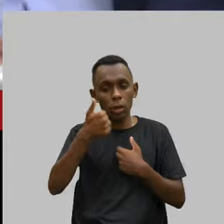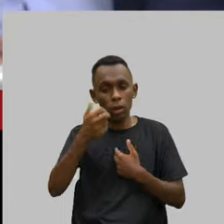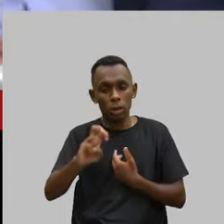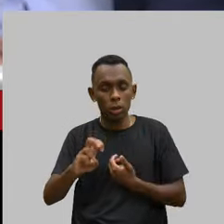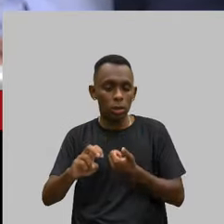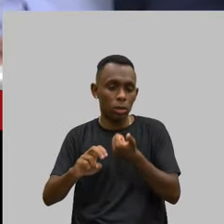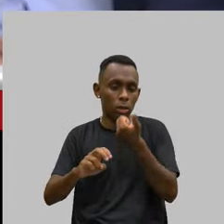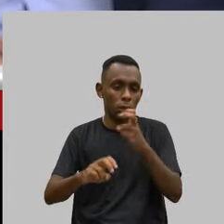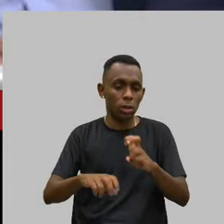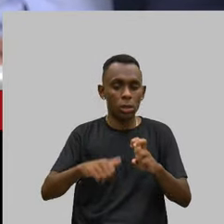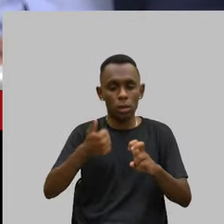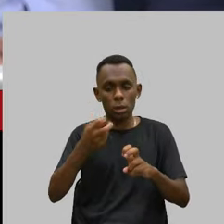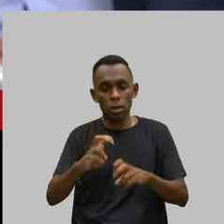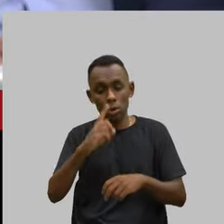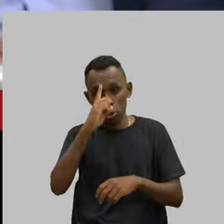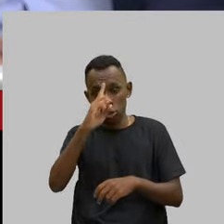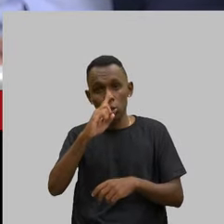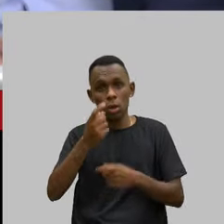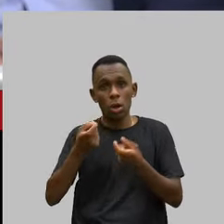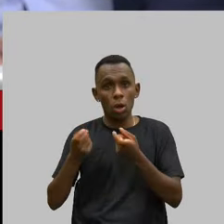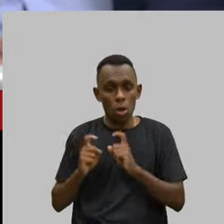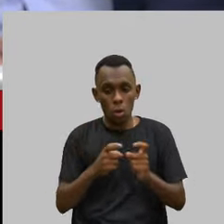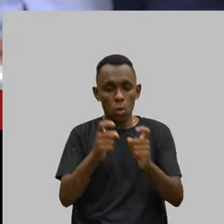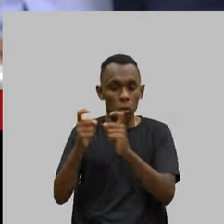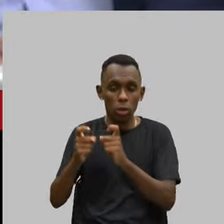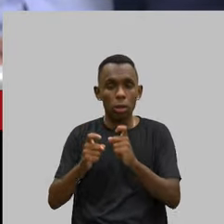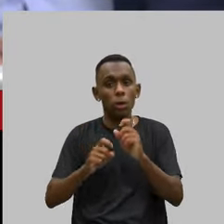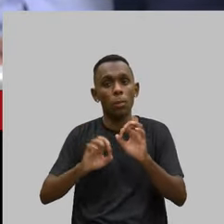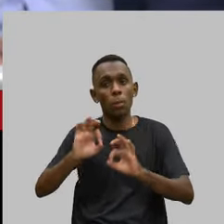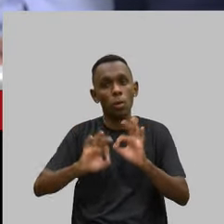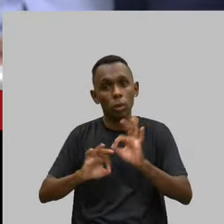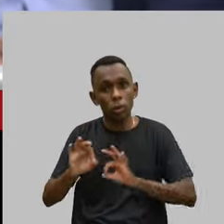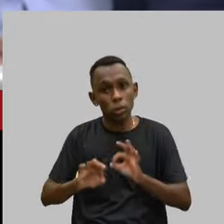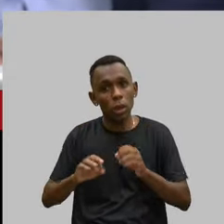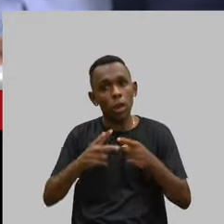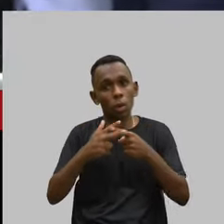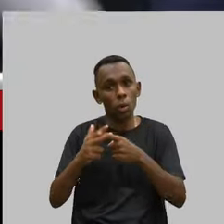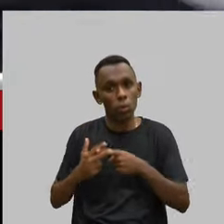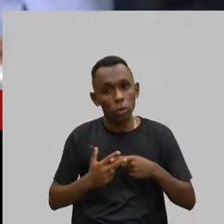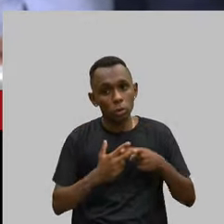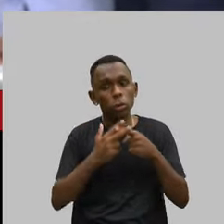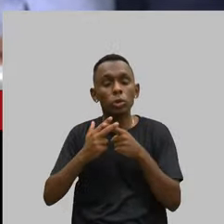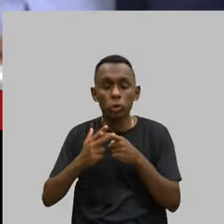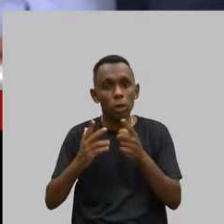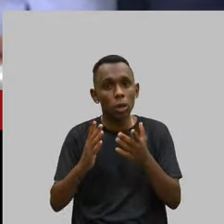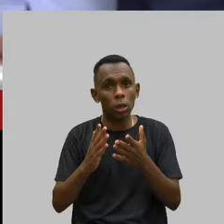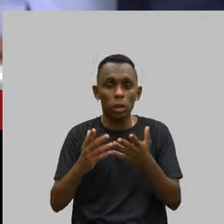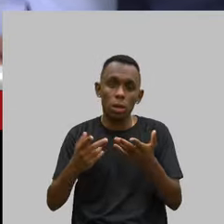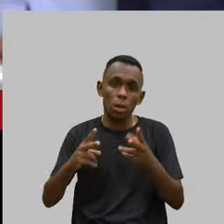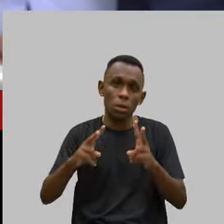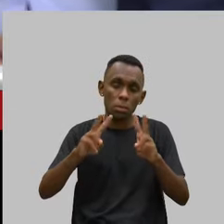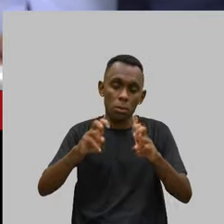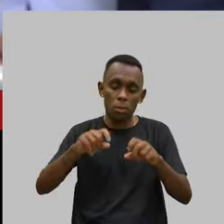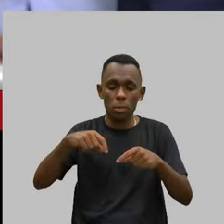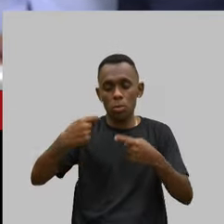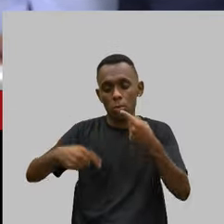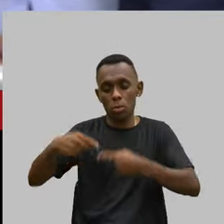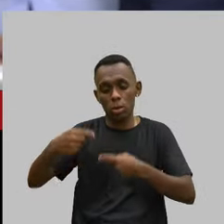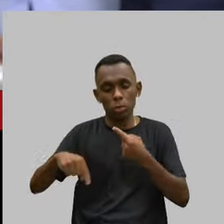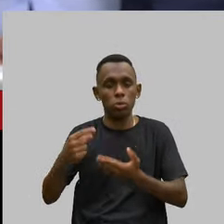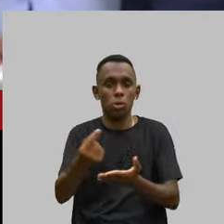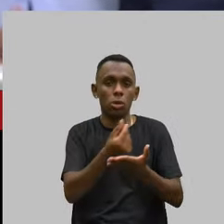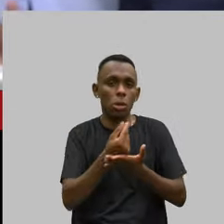reúne para fazer a concessão a manutenção ou qualquer ajuste necessário nessa política tributária dentro do